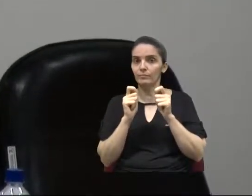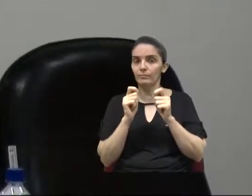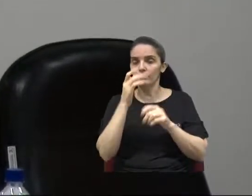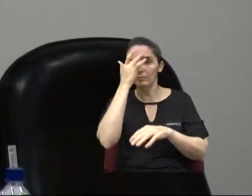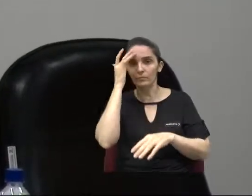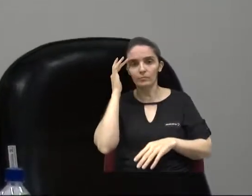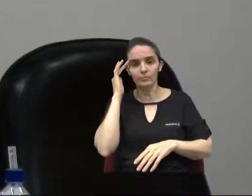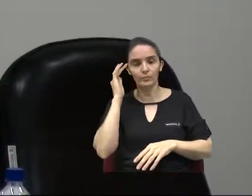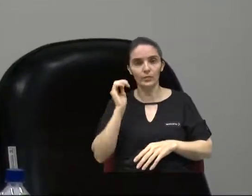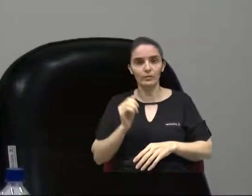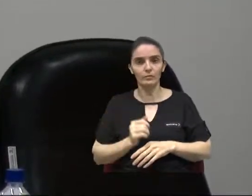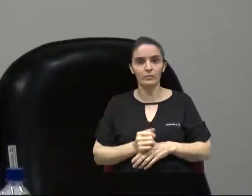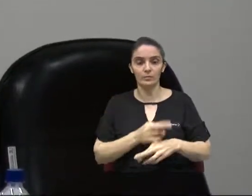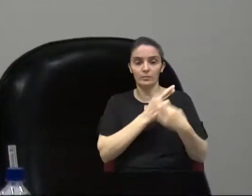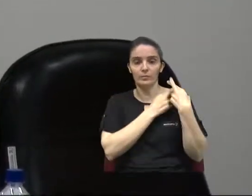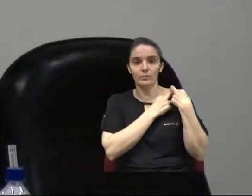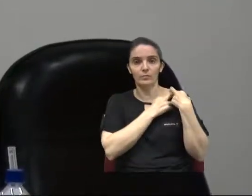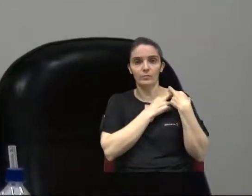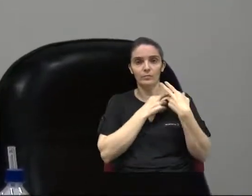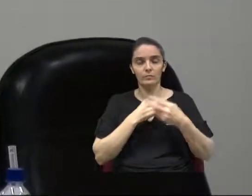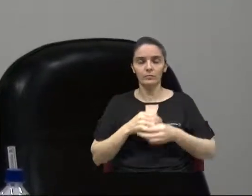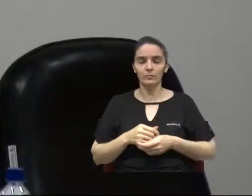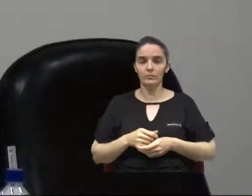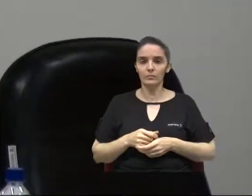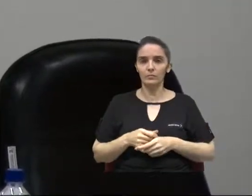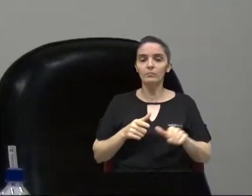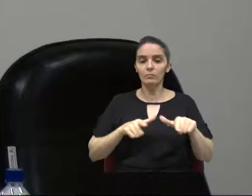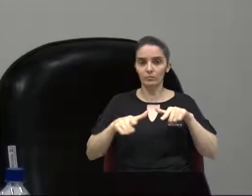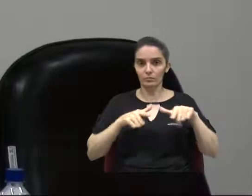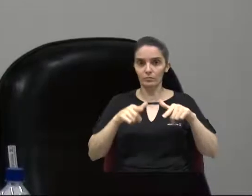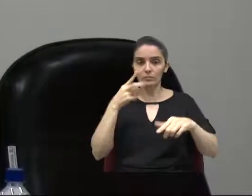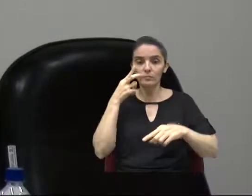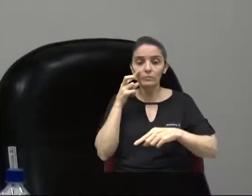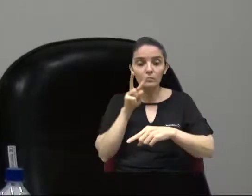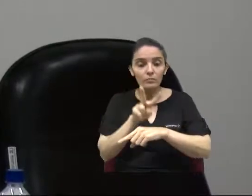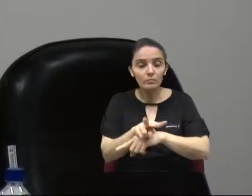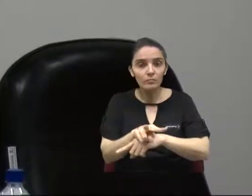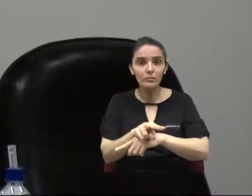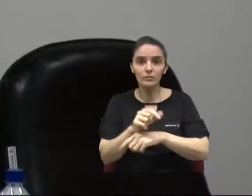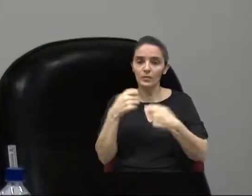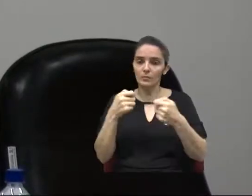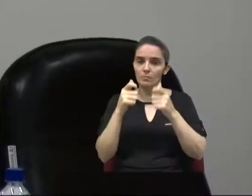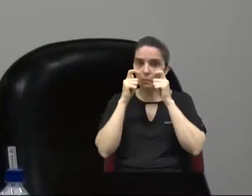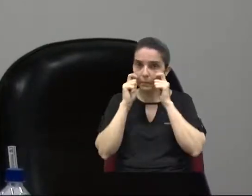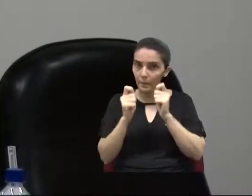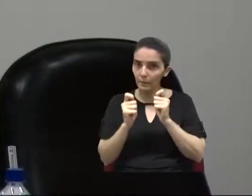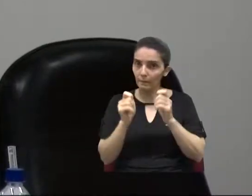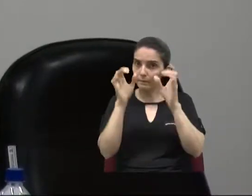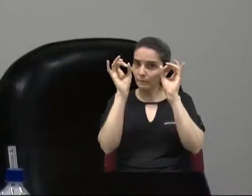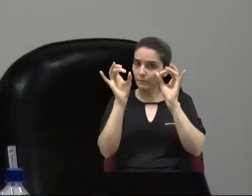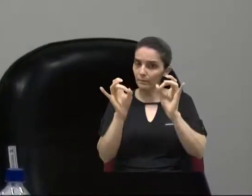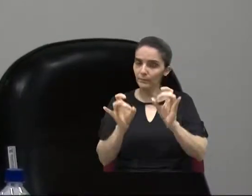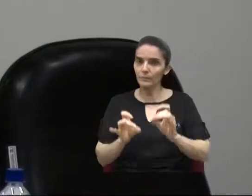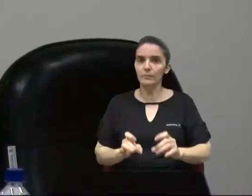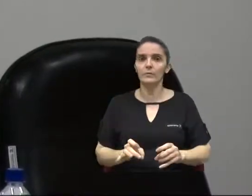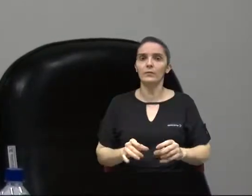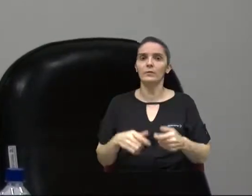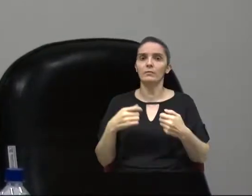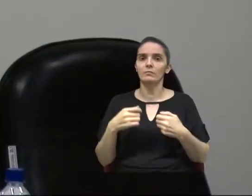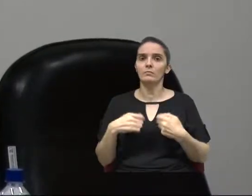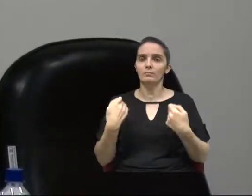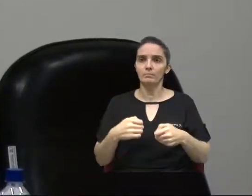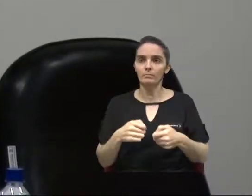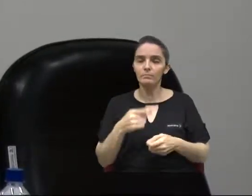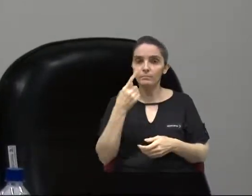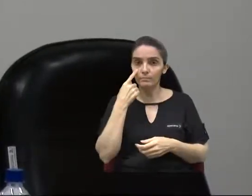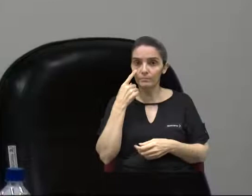está à frente desse trabalho, né? Para que dê uma atenção especial a esses agentes, procure acompanhar,